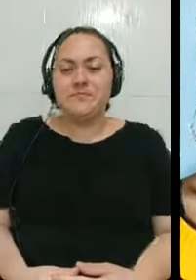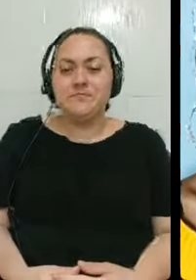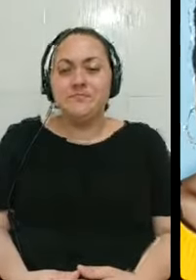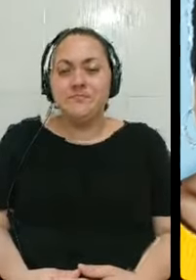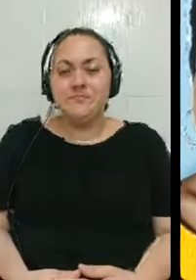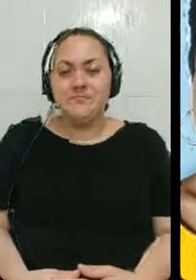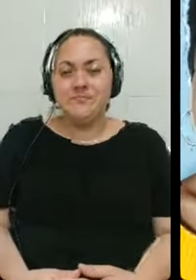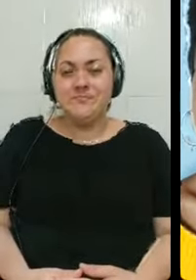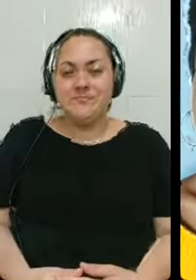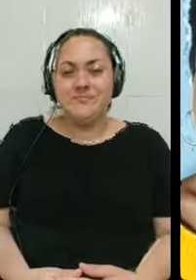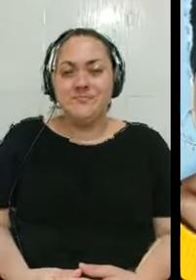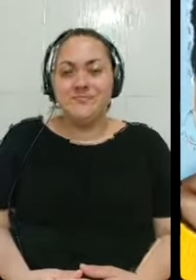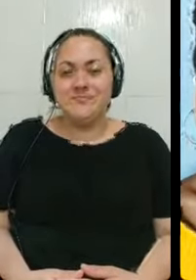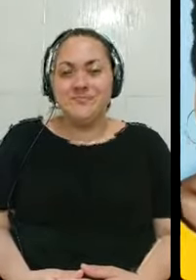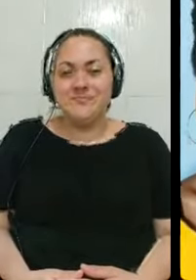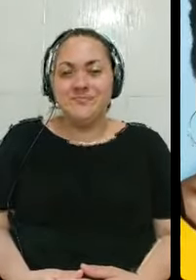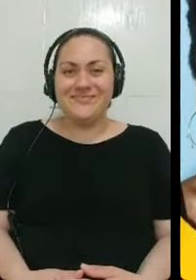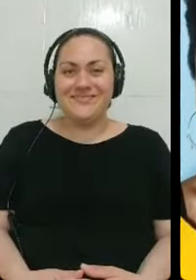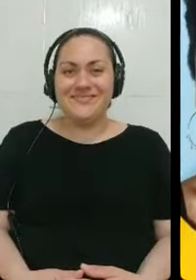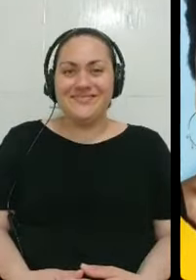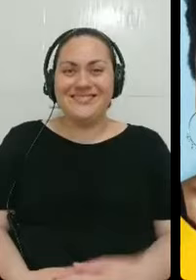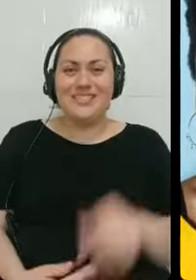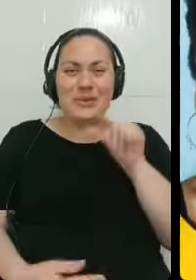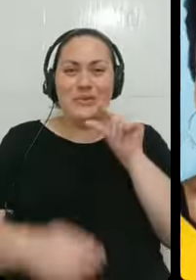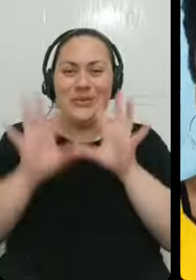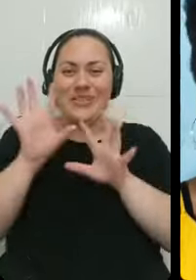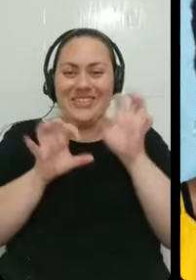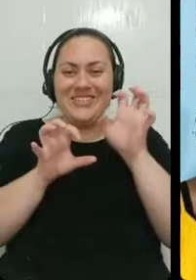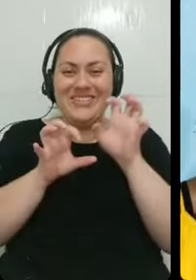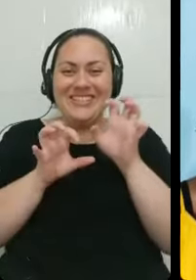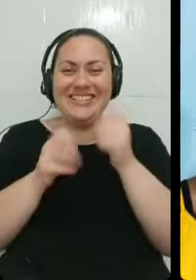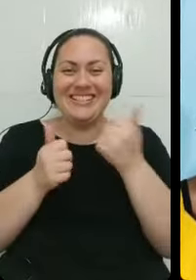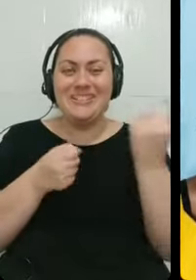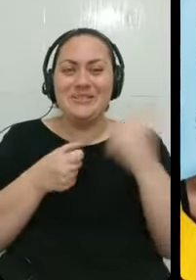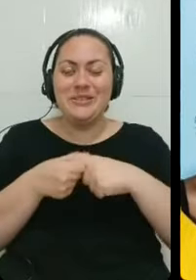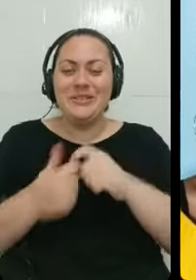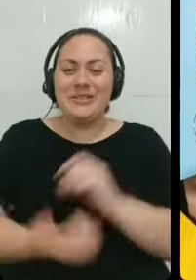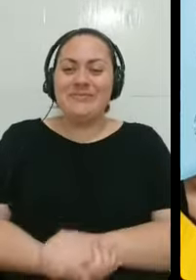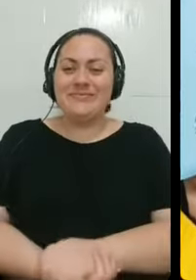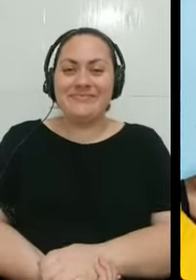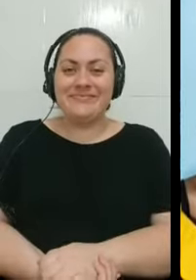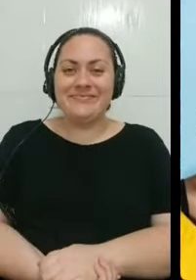deixa eu dar uma travadinha. Pera, tranquilo. É.